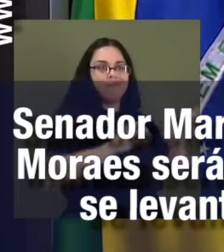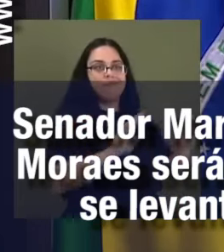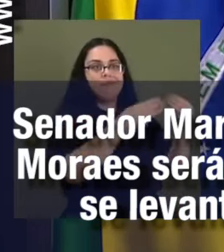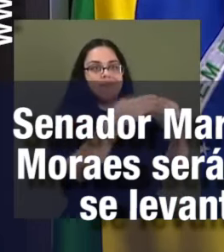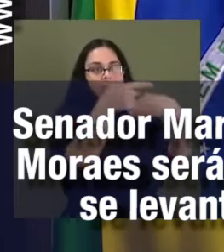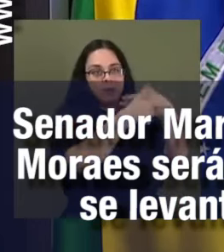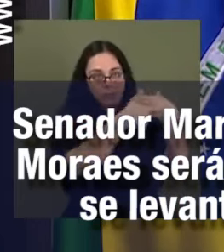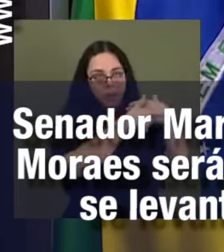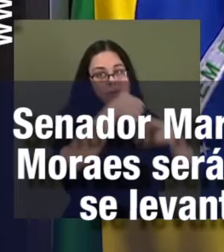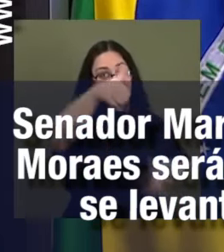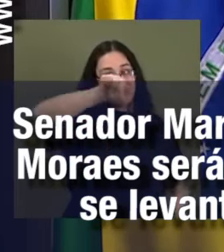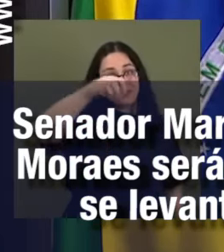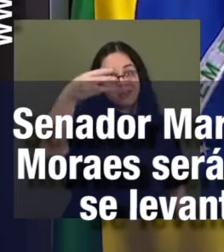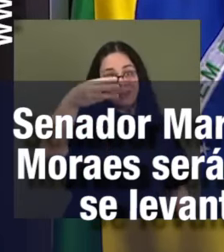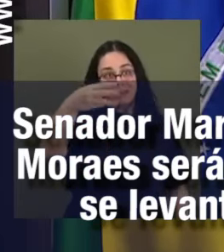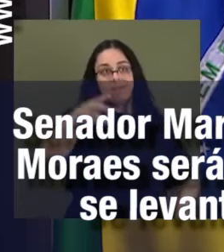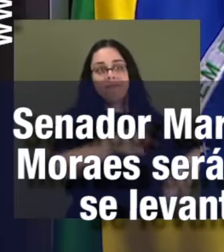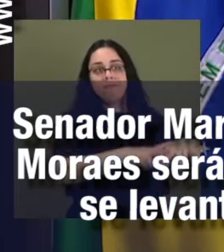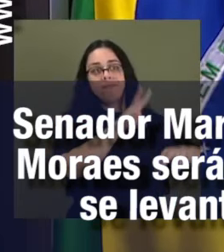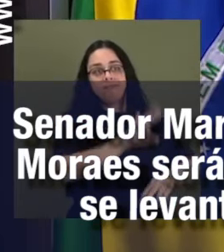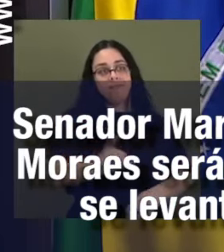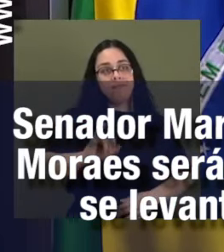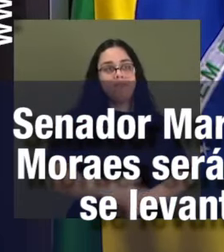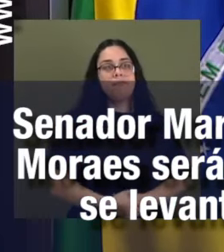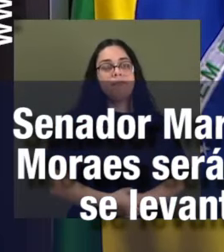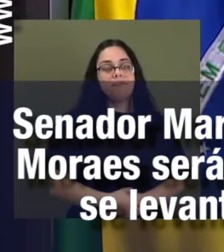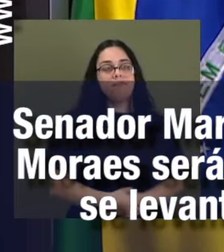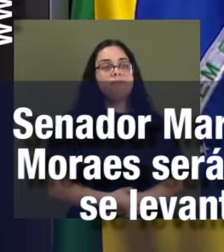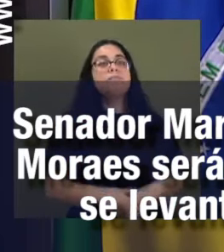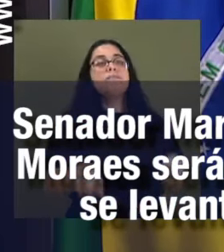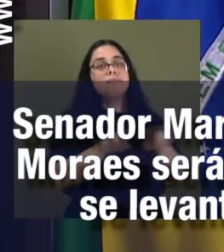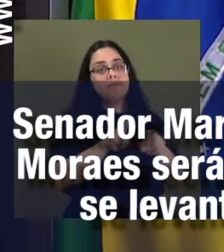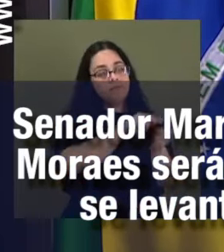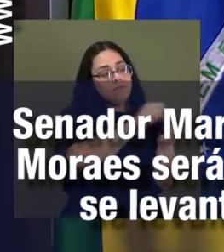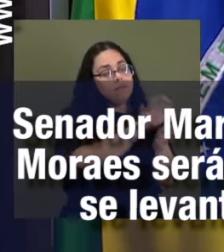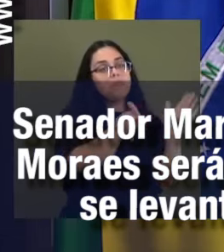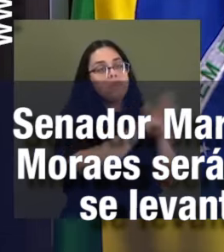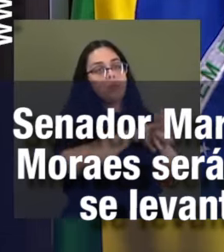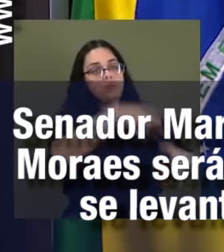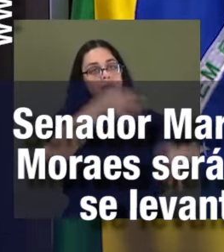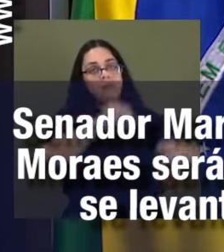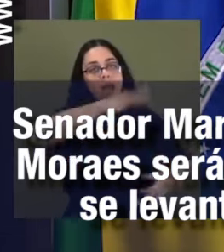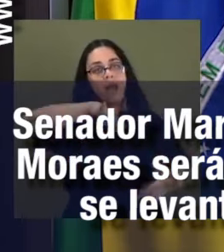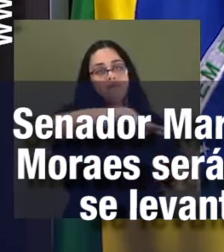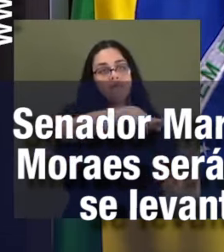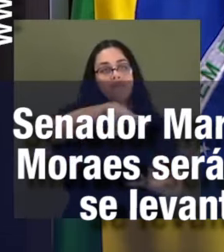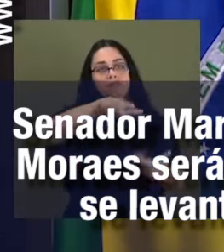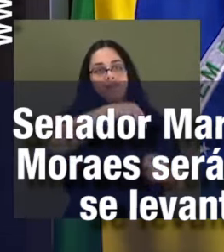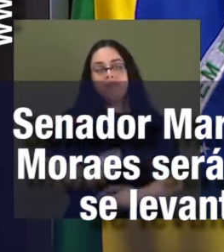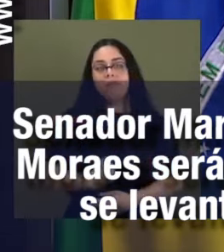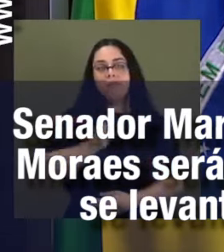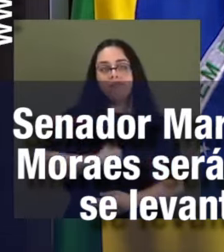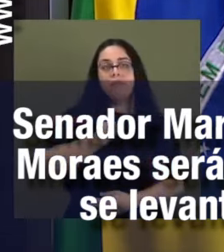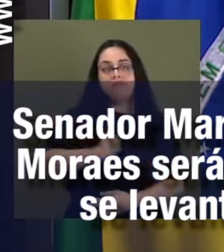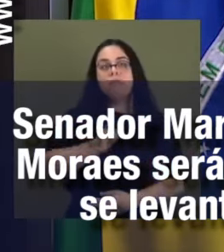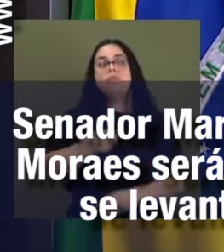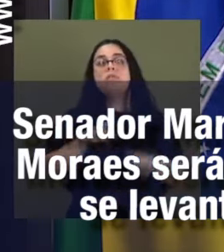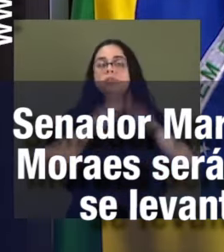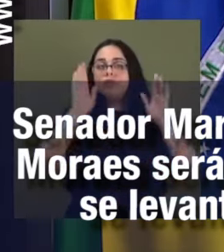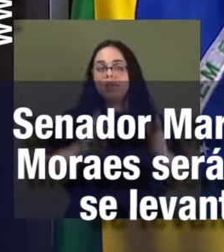ONU, vai ser preso. Assim que sair a decisão do Tribunal Criminal Internacional, que já está